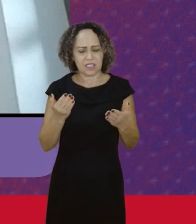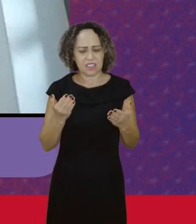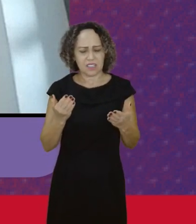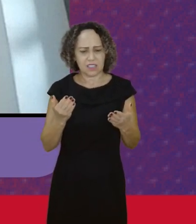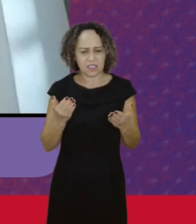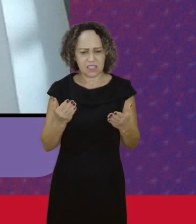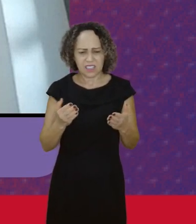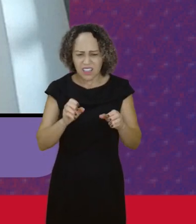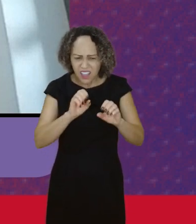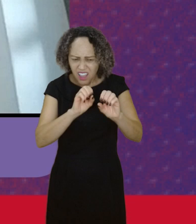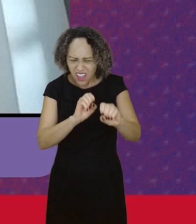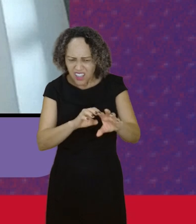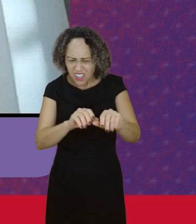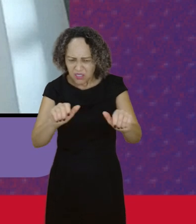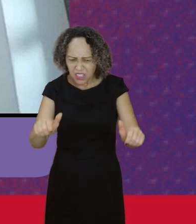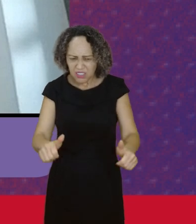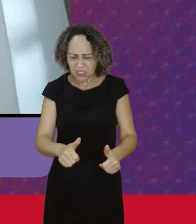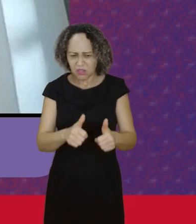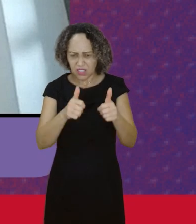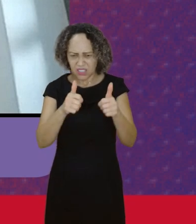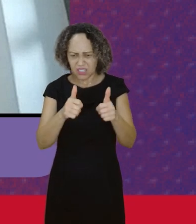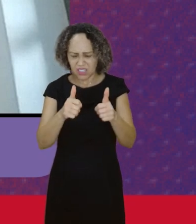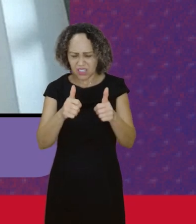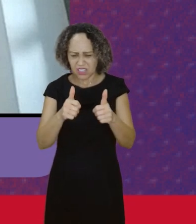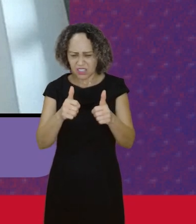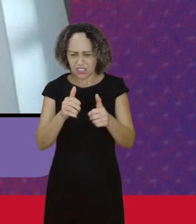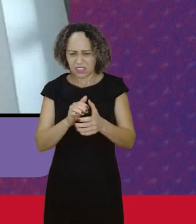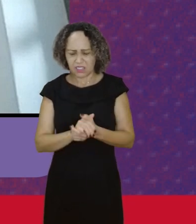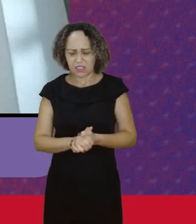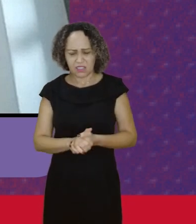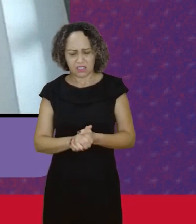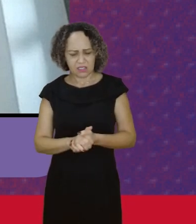gente existe em fazer,